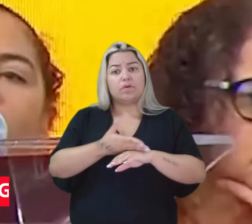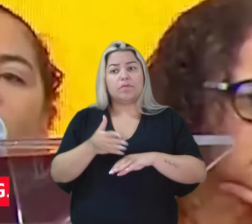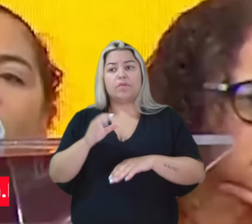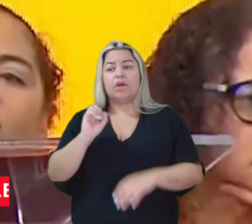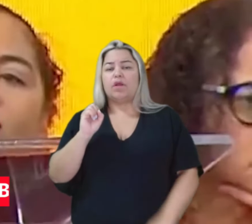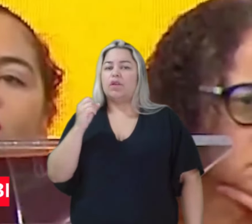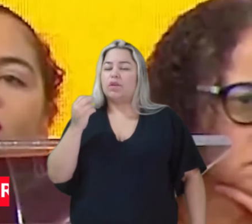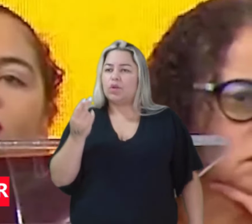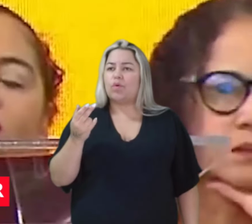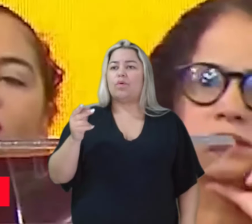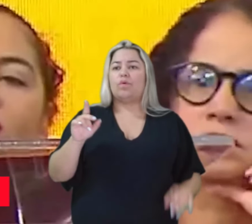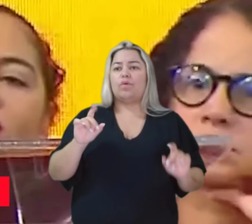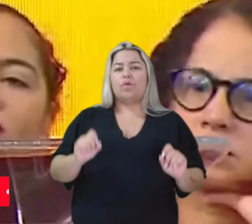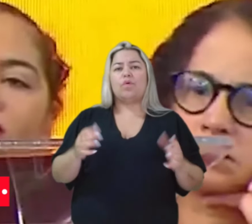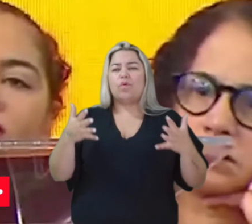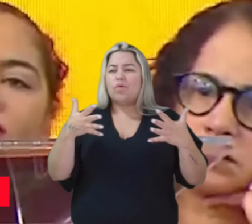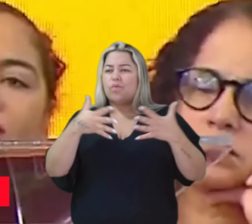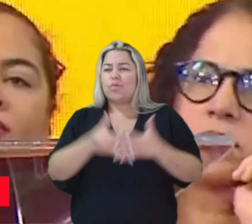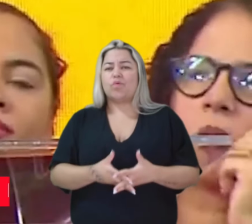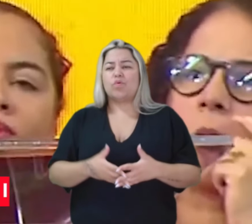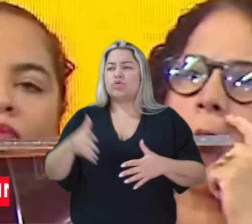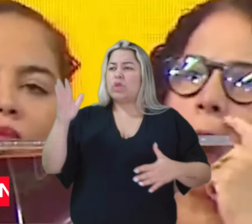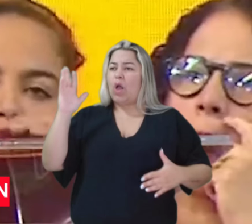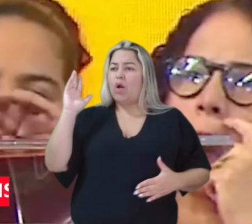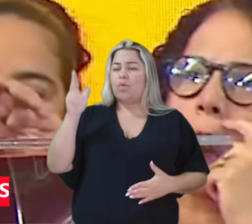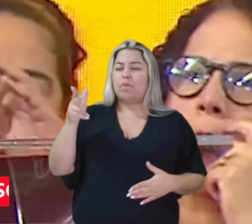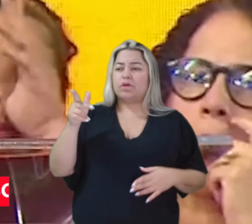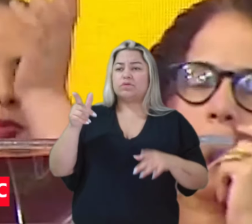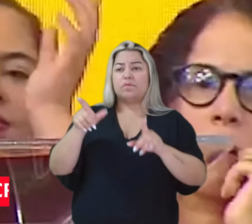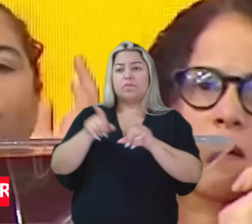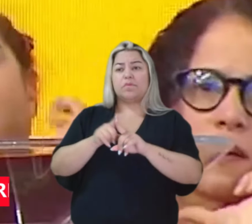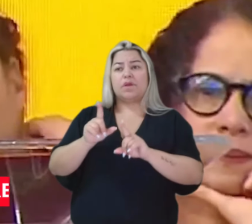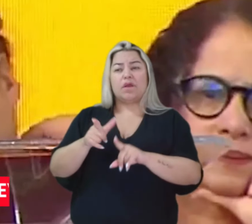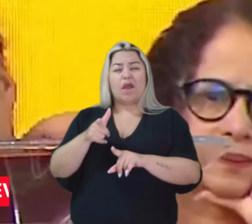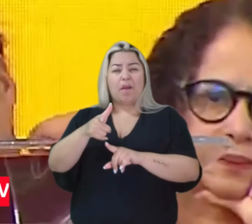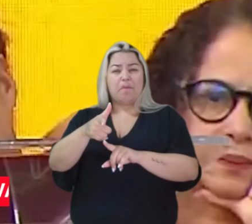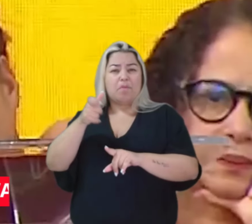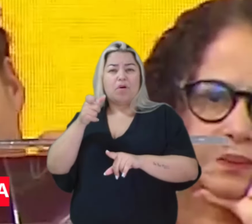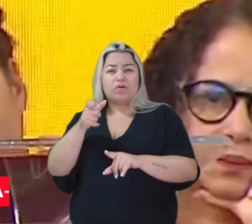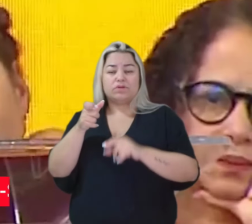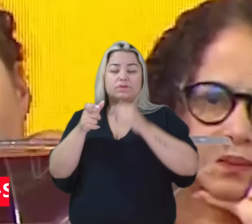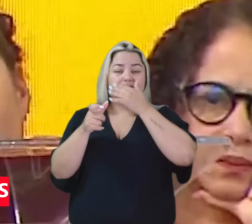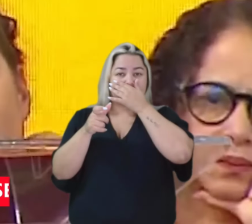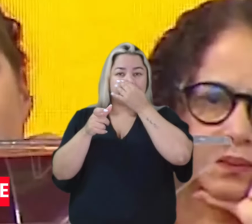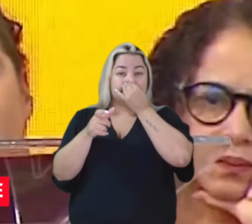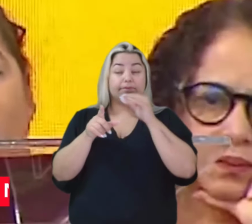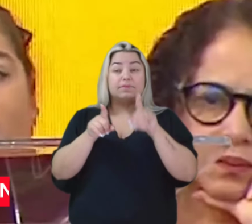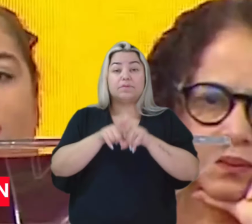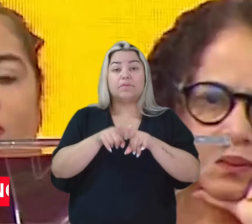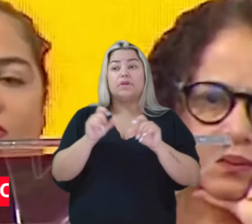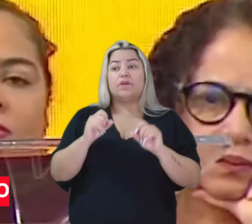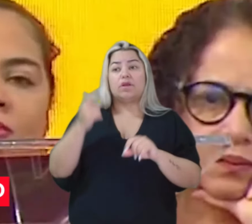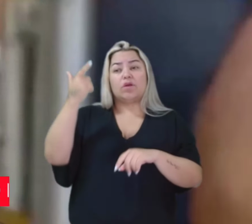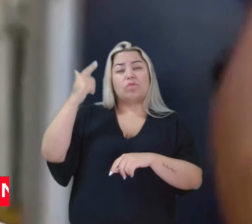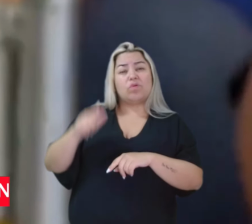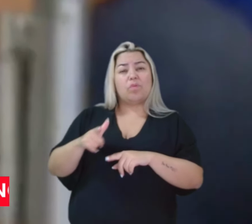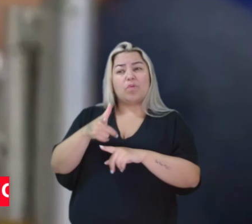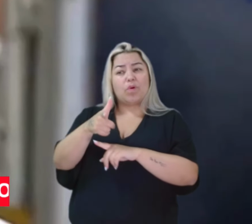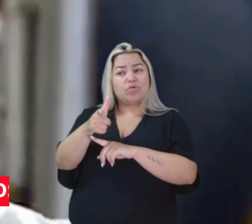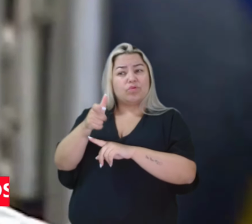pior, confundida com bandido e executada a sangue frio. Ou então, vítima de uma bala